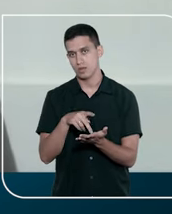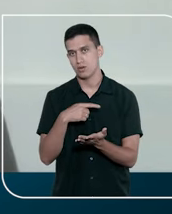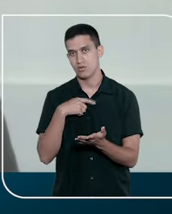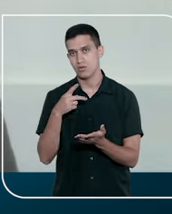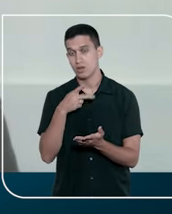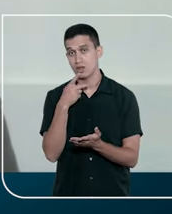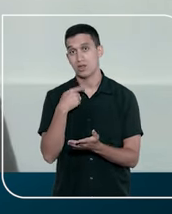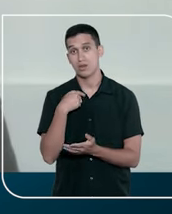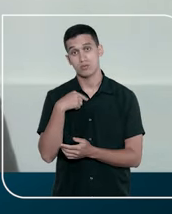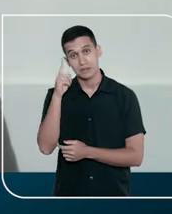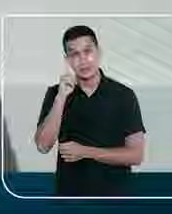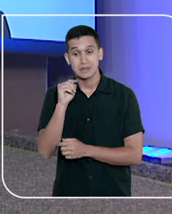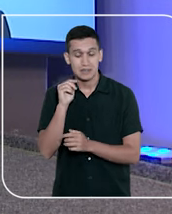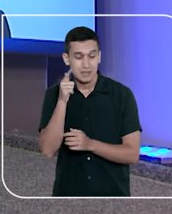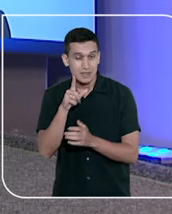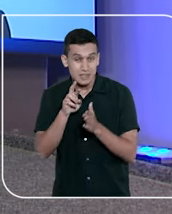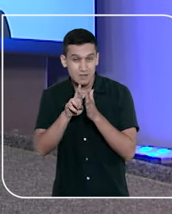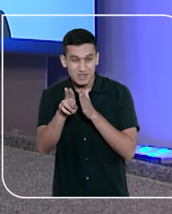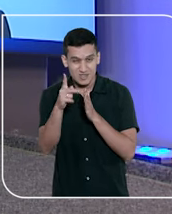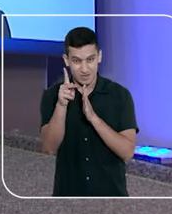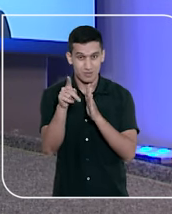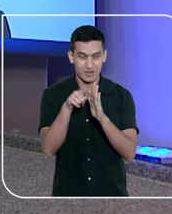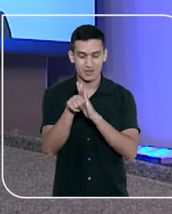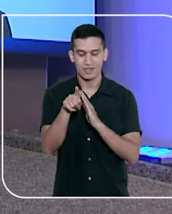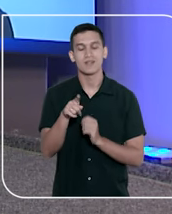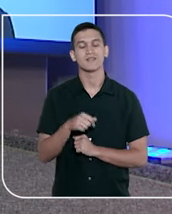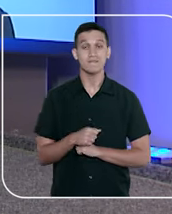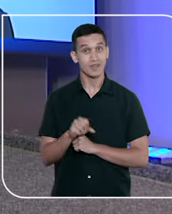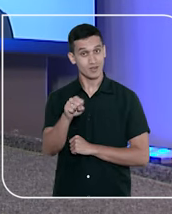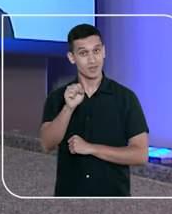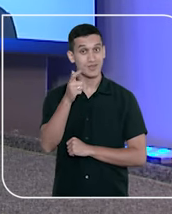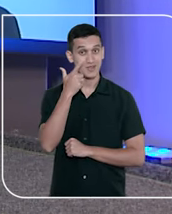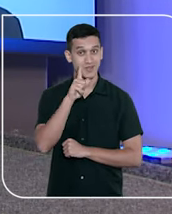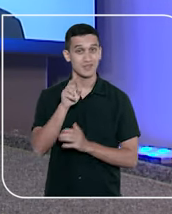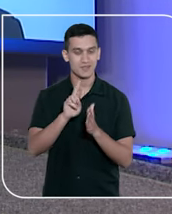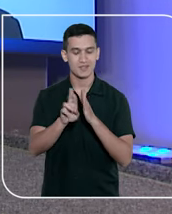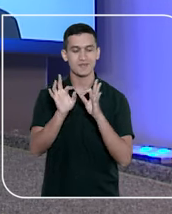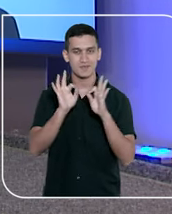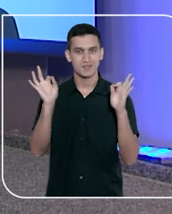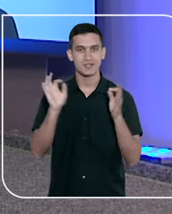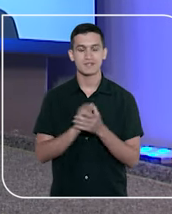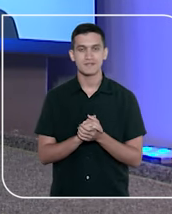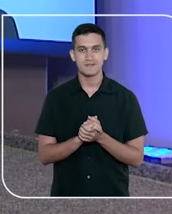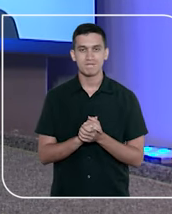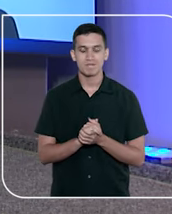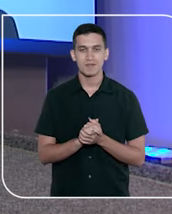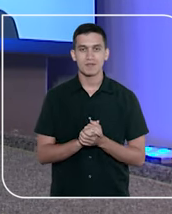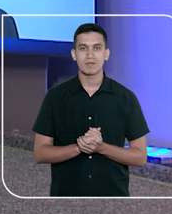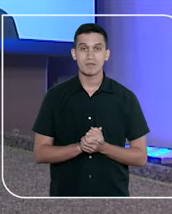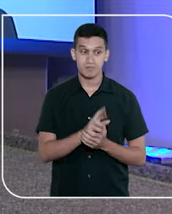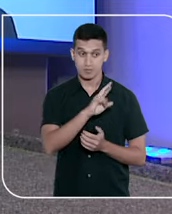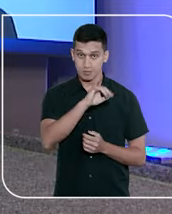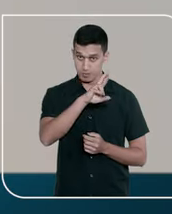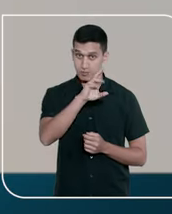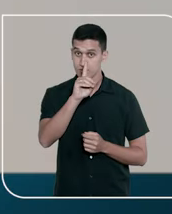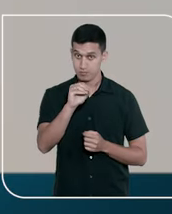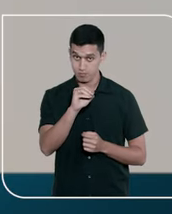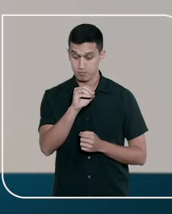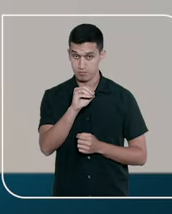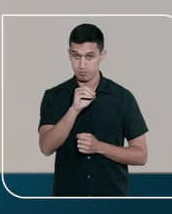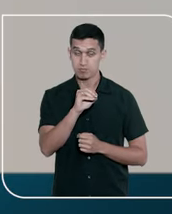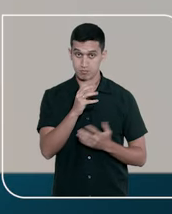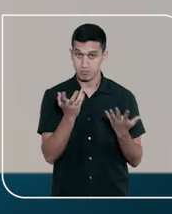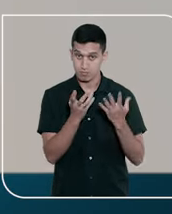respondi a sua pergunta. Sim, respondeu sim. Dr. Ricardo, gostaria de complementar? Eu gostaria, sim,